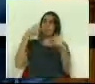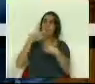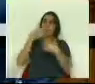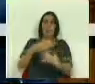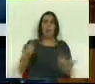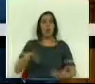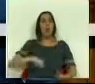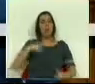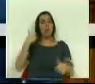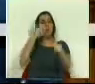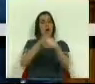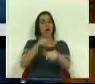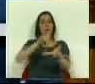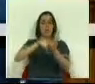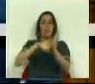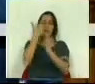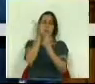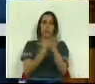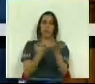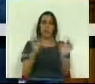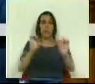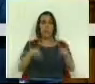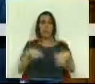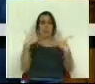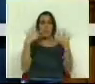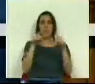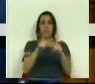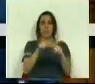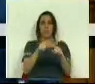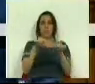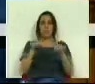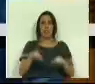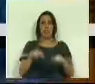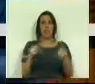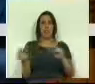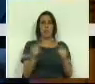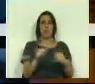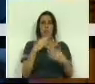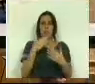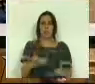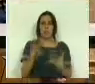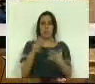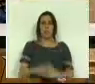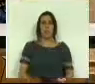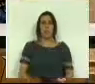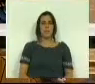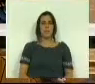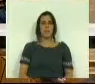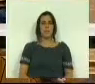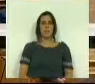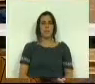E, neste sentido, os verdes acompanham os projetos de resolução, as iniciativas legislativas que hoje estão em discussão. Muito obrigado. Obrigado. Obrigado. Obrigado.